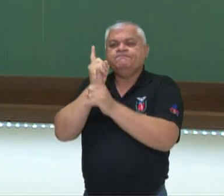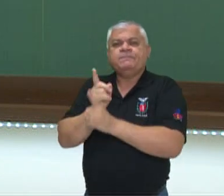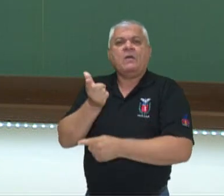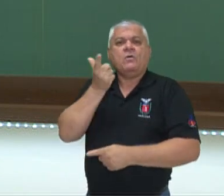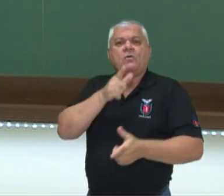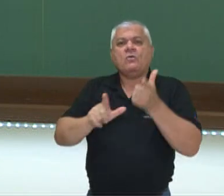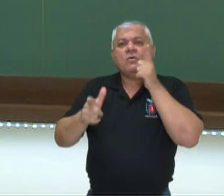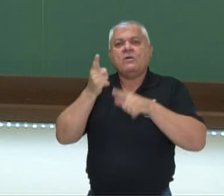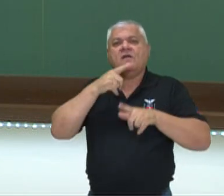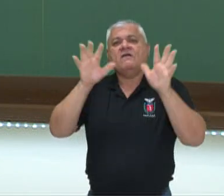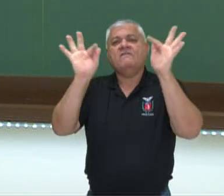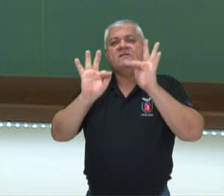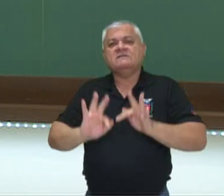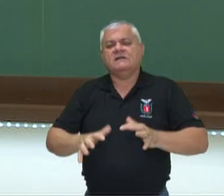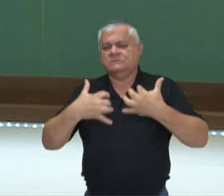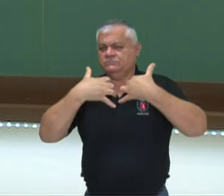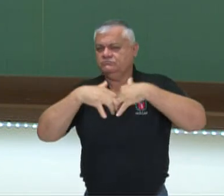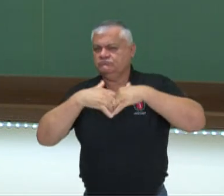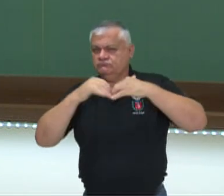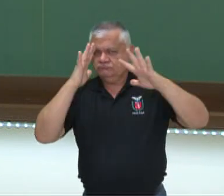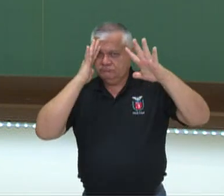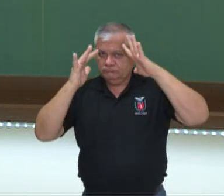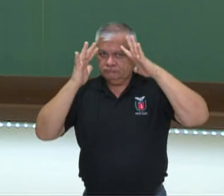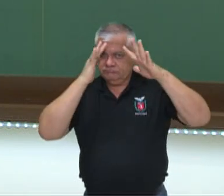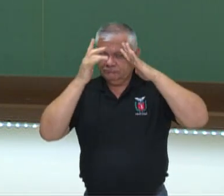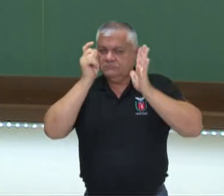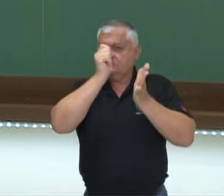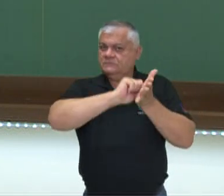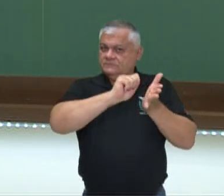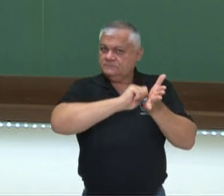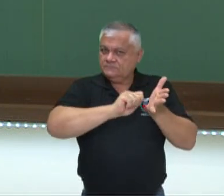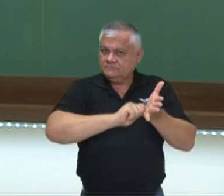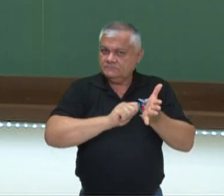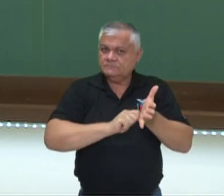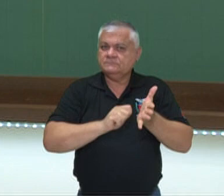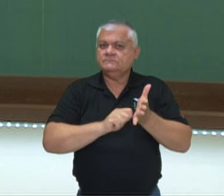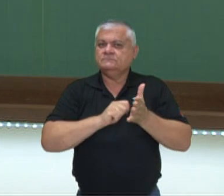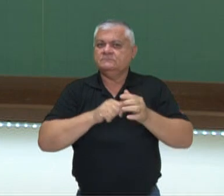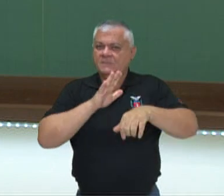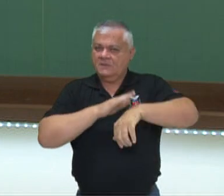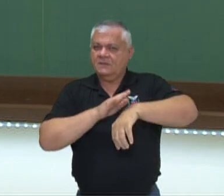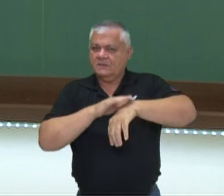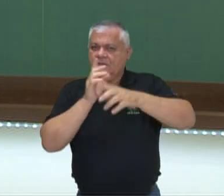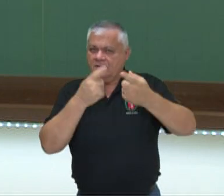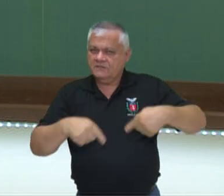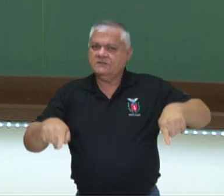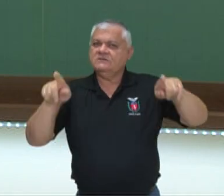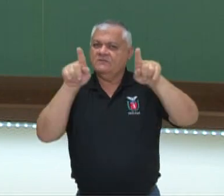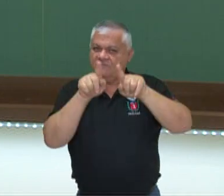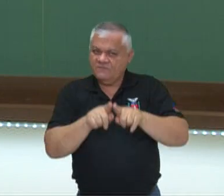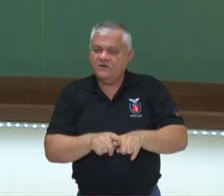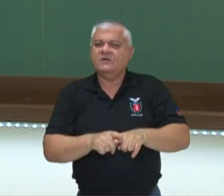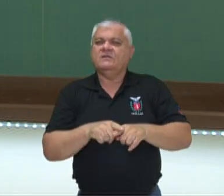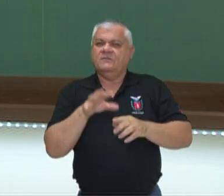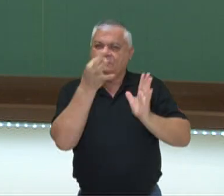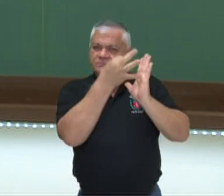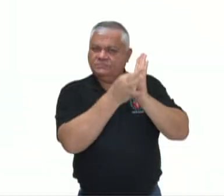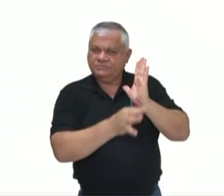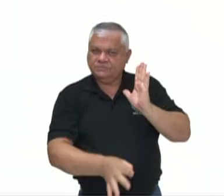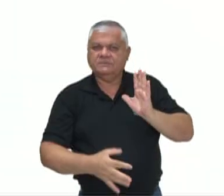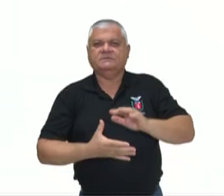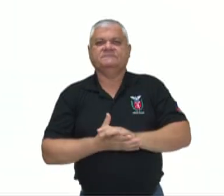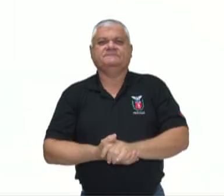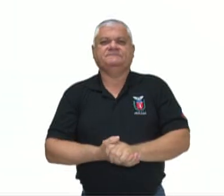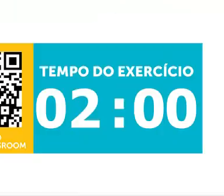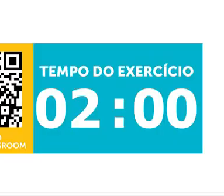a felicidade? Reflitam sobre isso, anotem aí no caderno e daqui a pouquinho a gente volta com a correção.